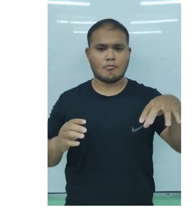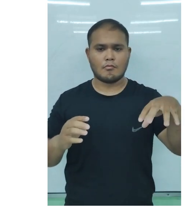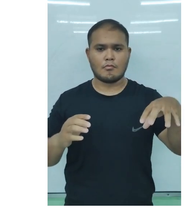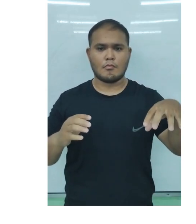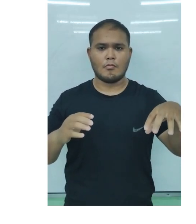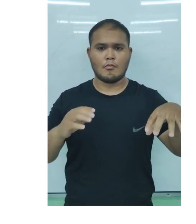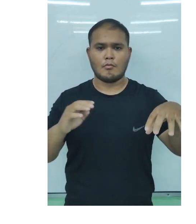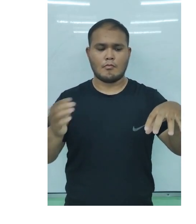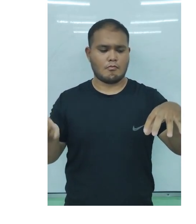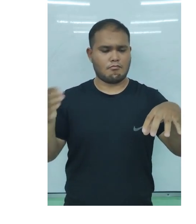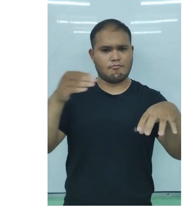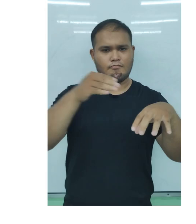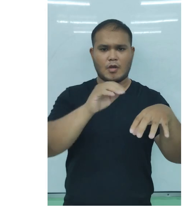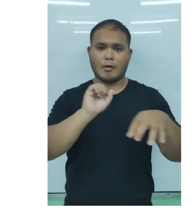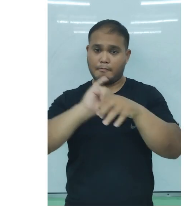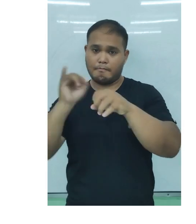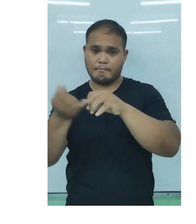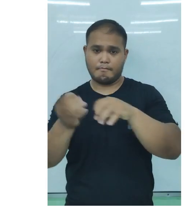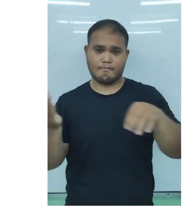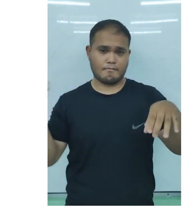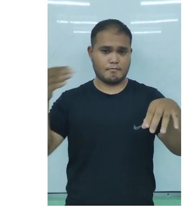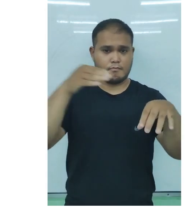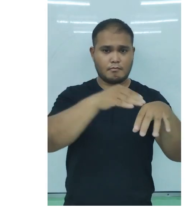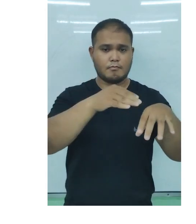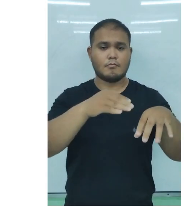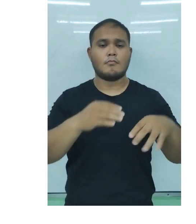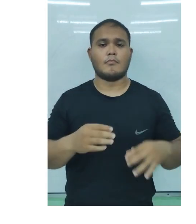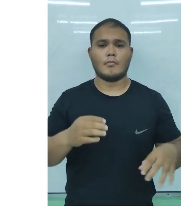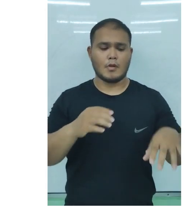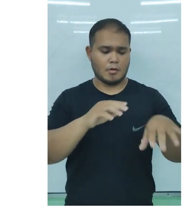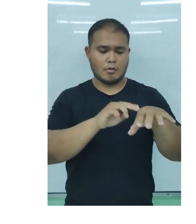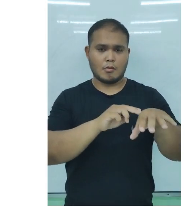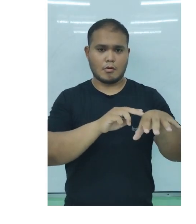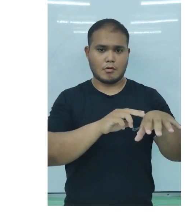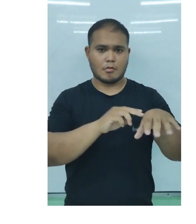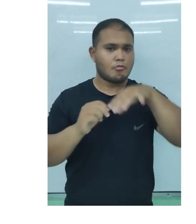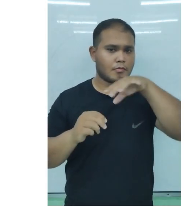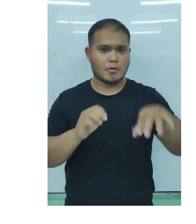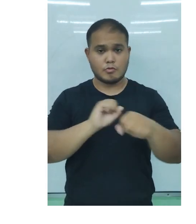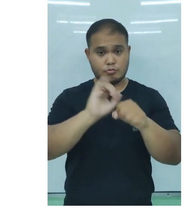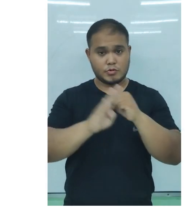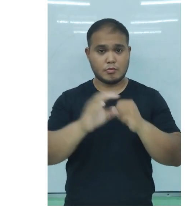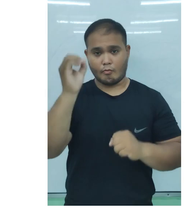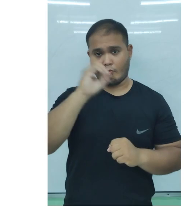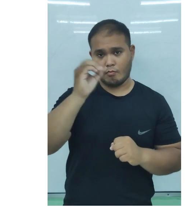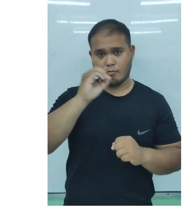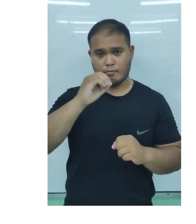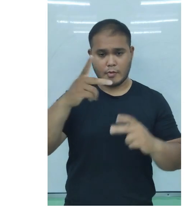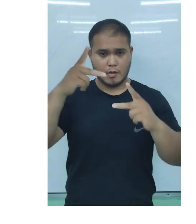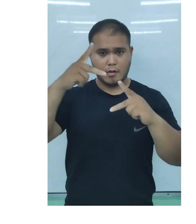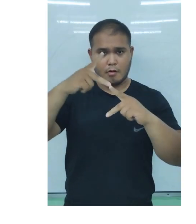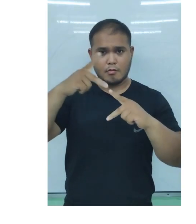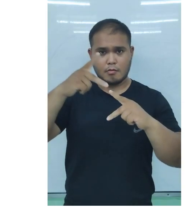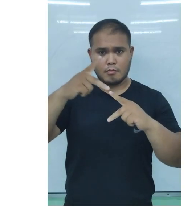a preposição, temos um substantivo feminino, que é a ilha, né, insula, e o verbo